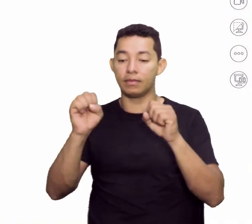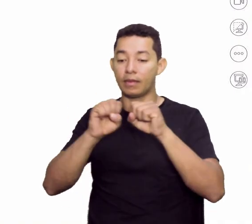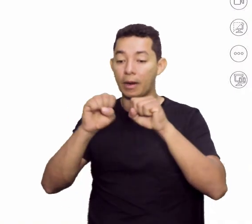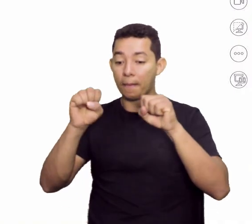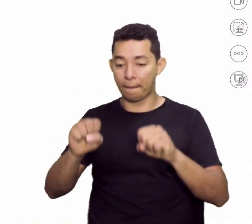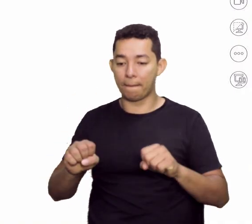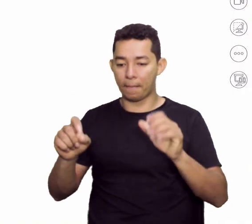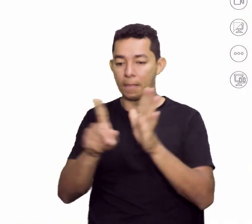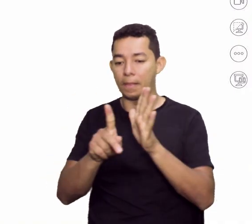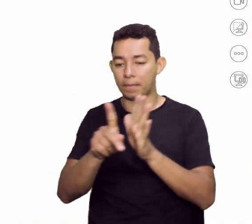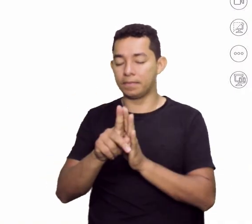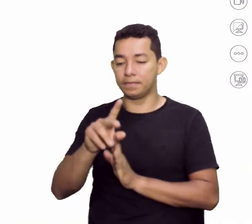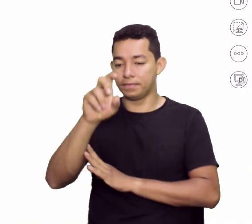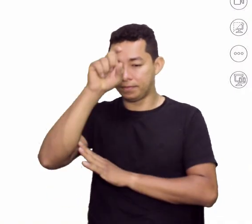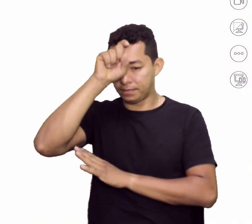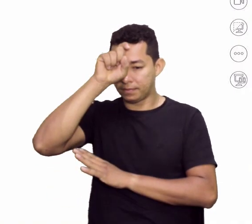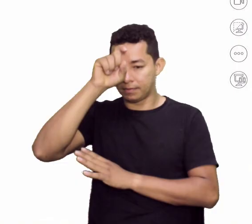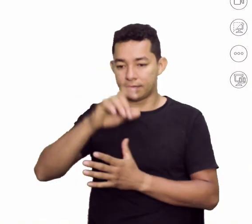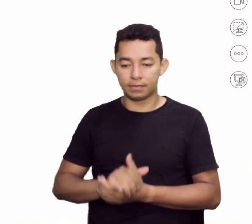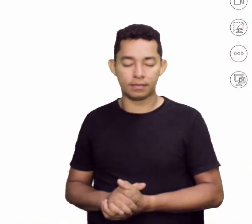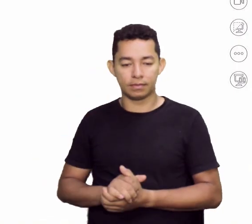faraós, ok?